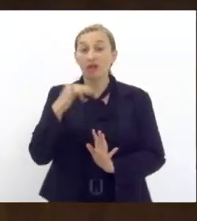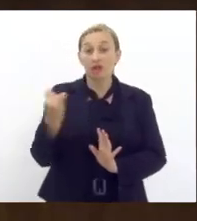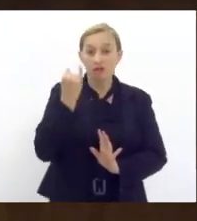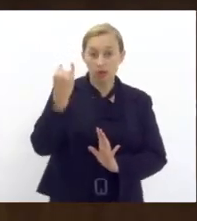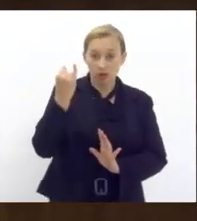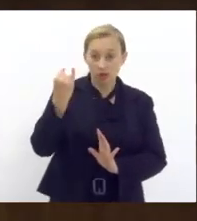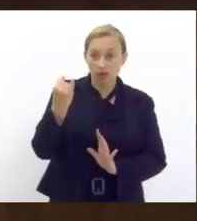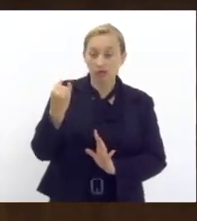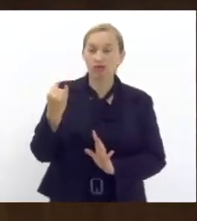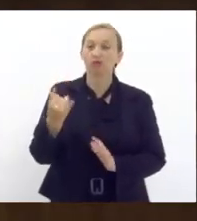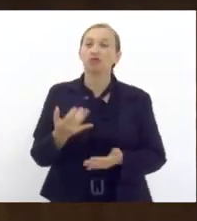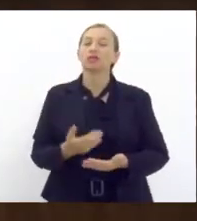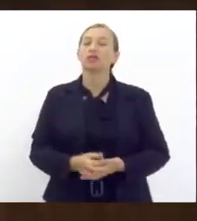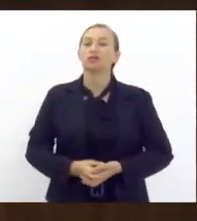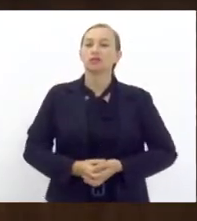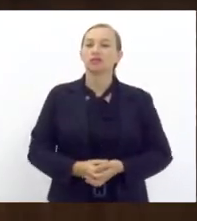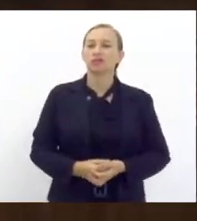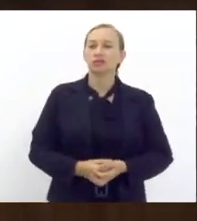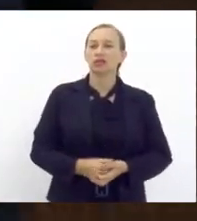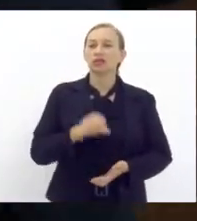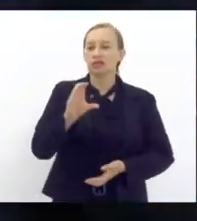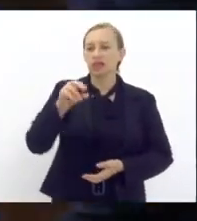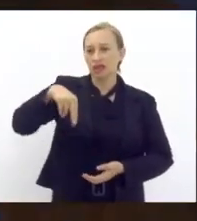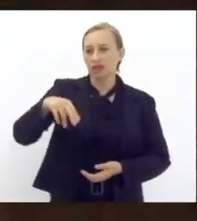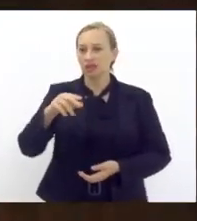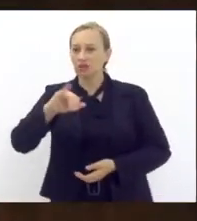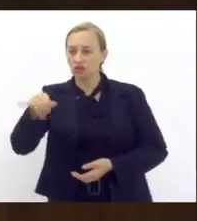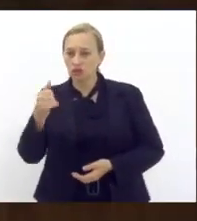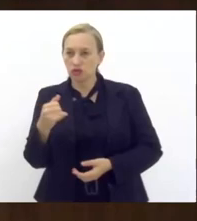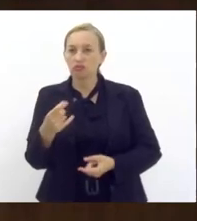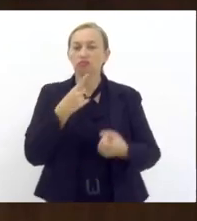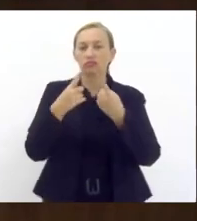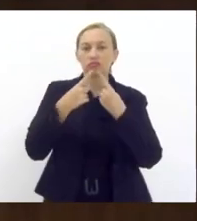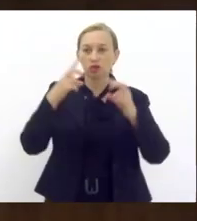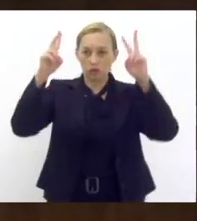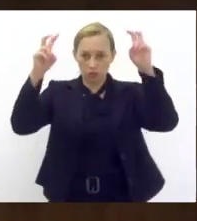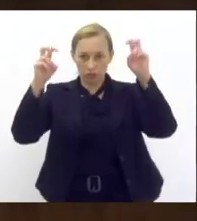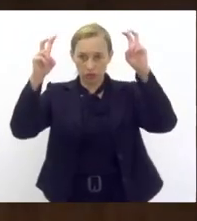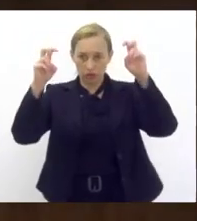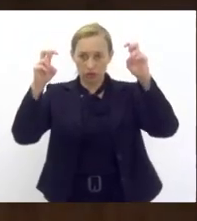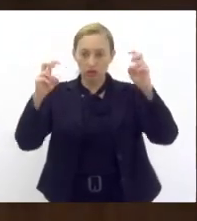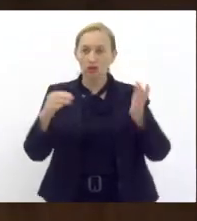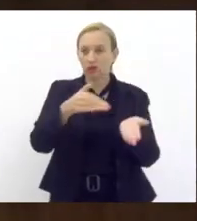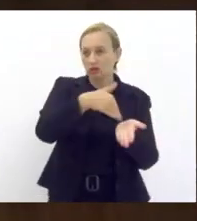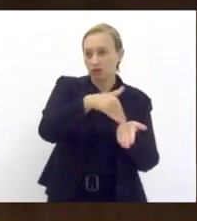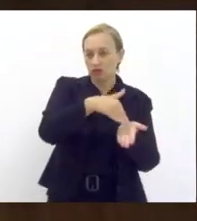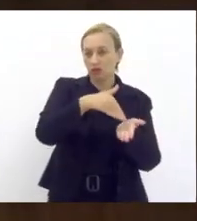para recepcionarmos o CNJ e para debater o tema dos escritórios sociais no Rio de Janeiro.